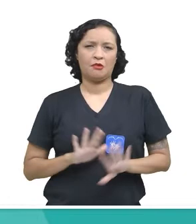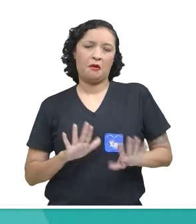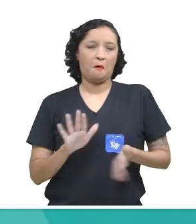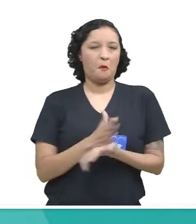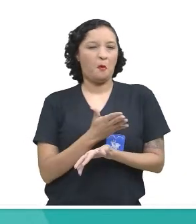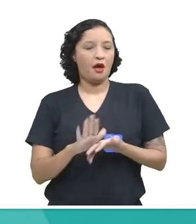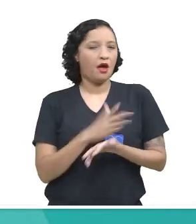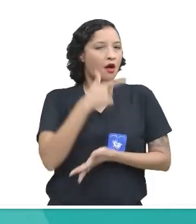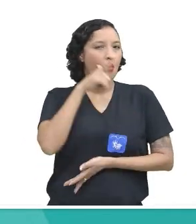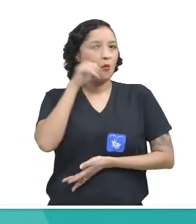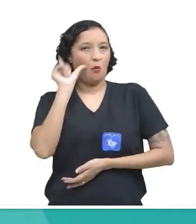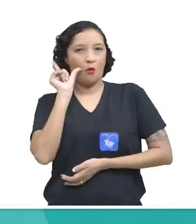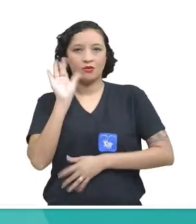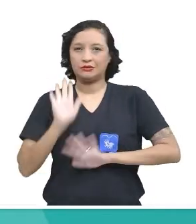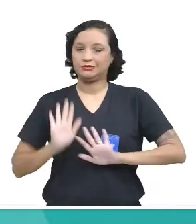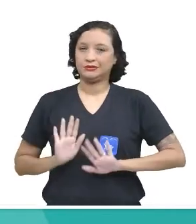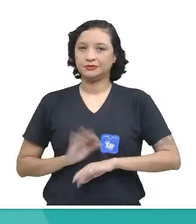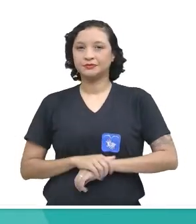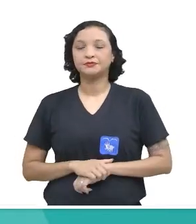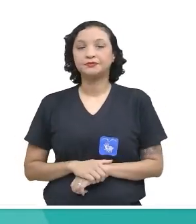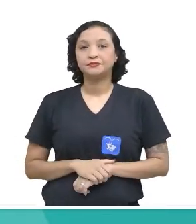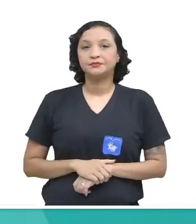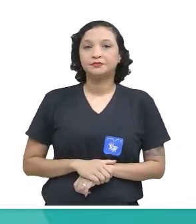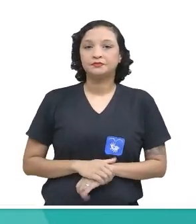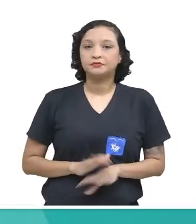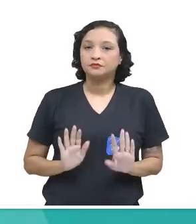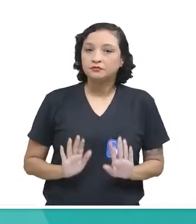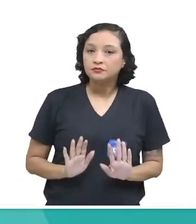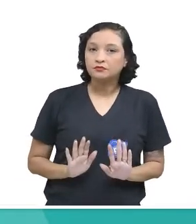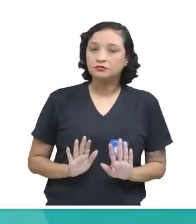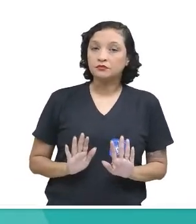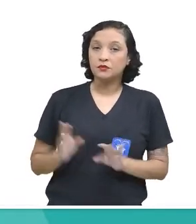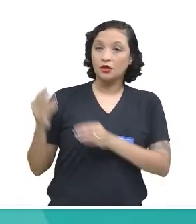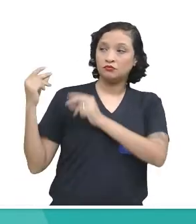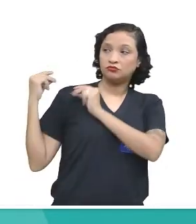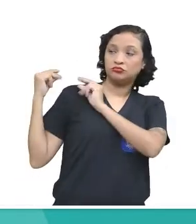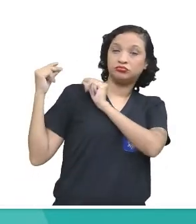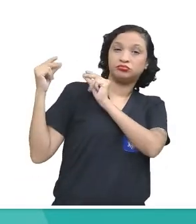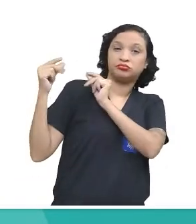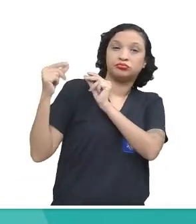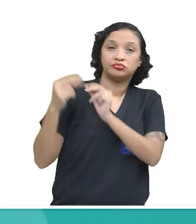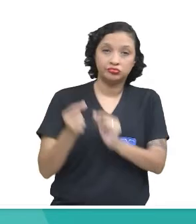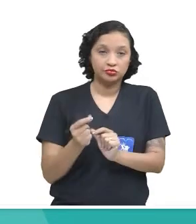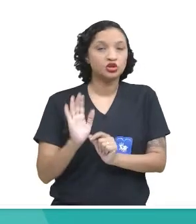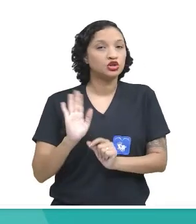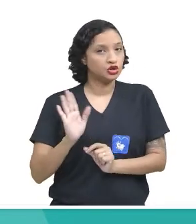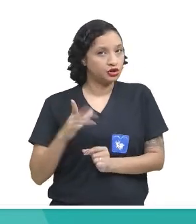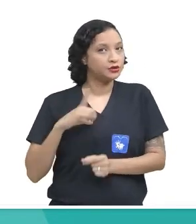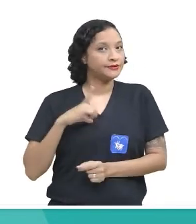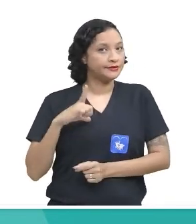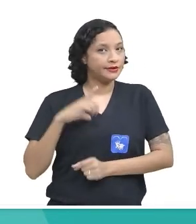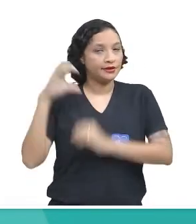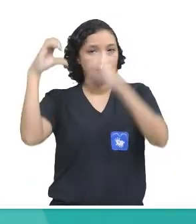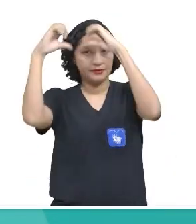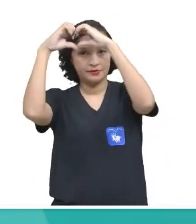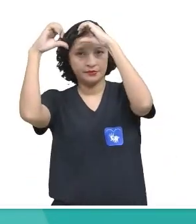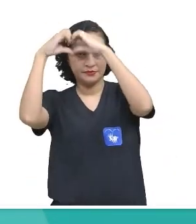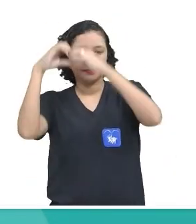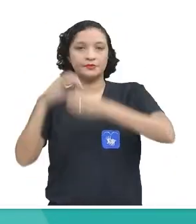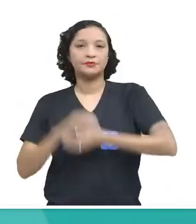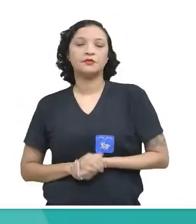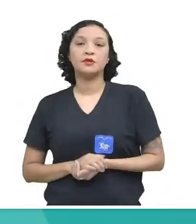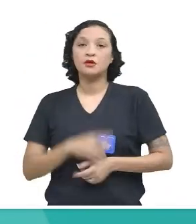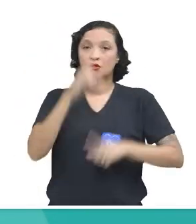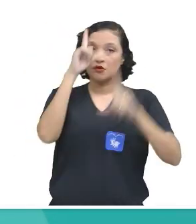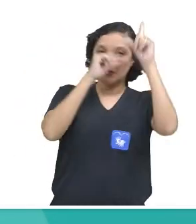não é, professora? E aí, ele é desde aquele tempo, tá? E o Caprichoso também